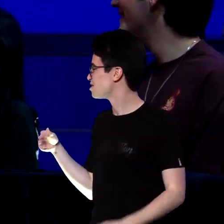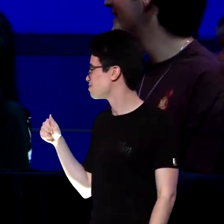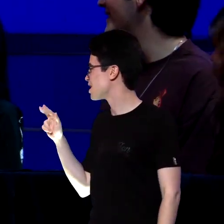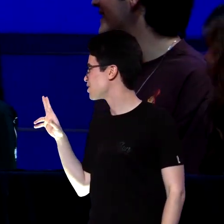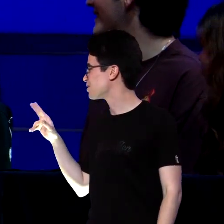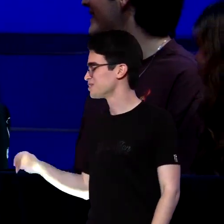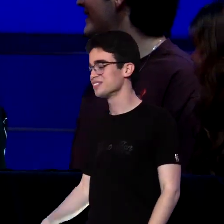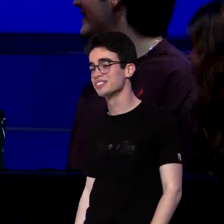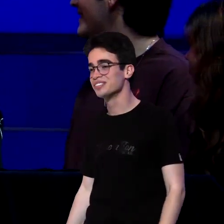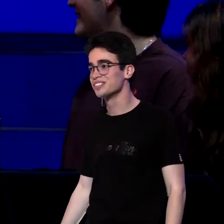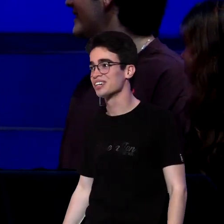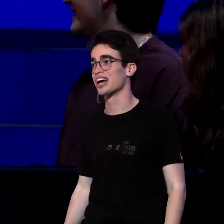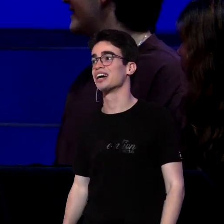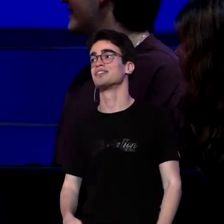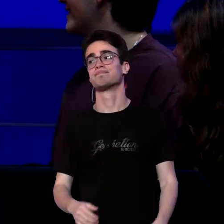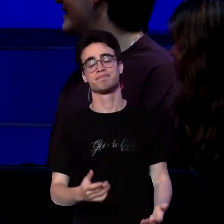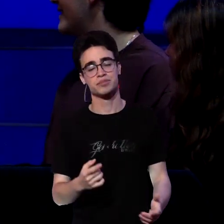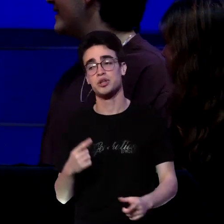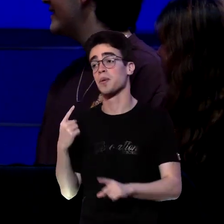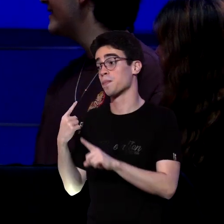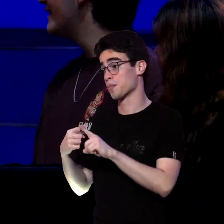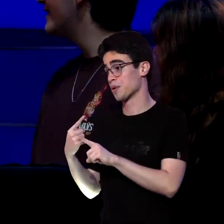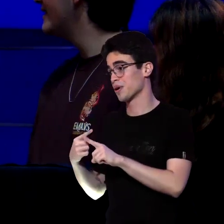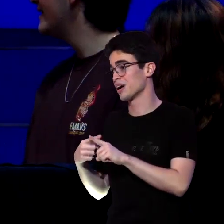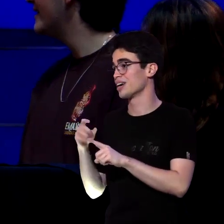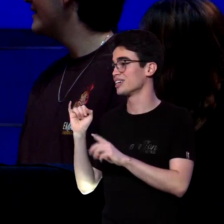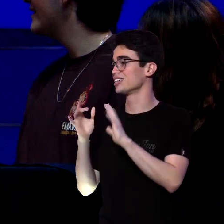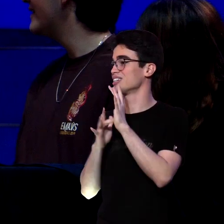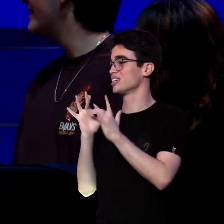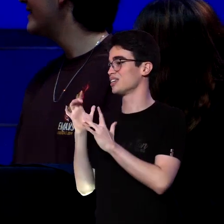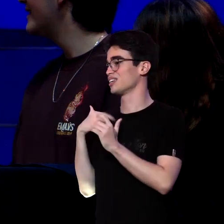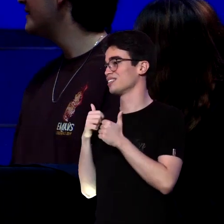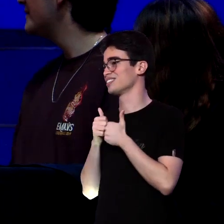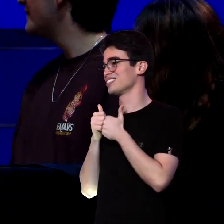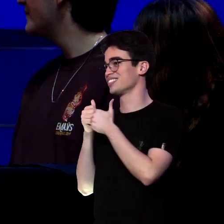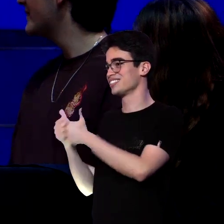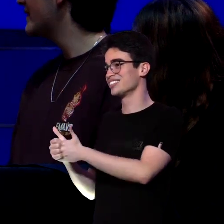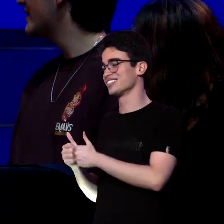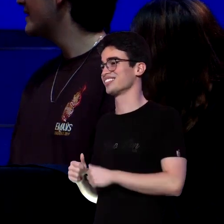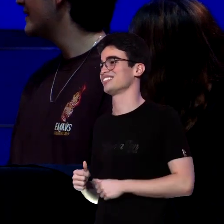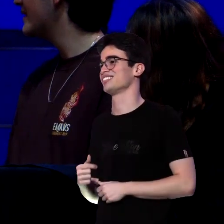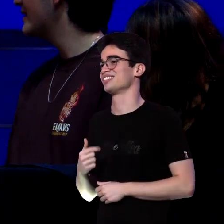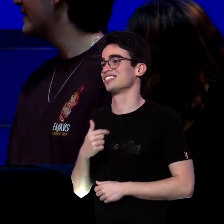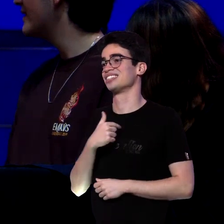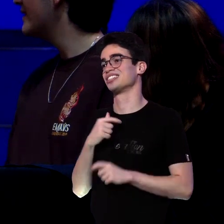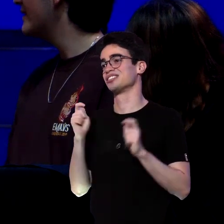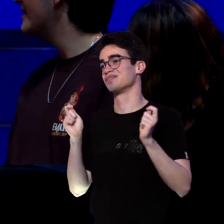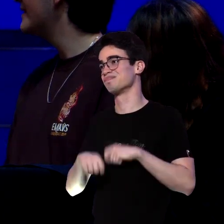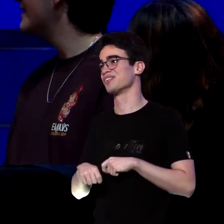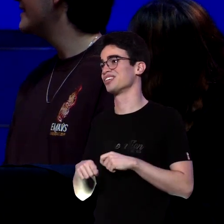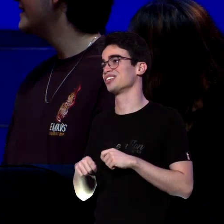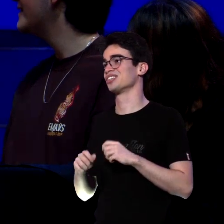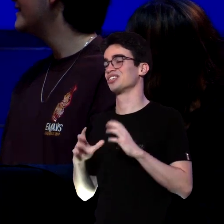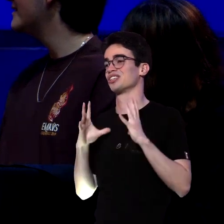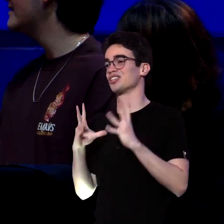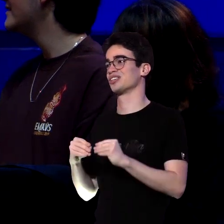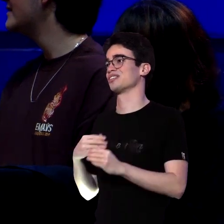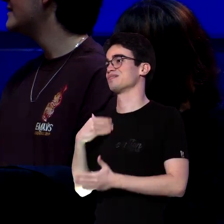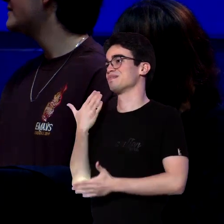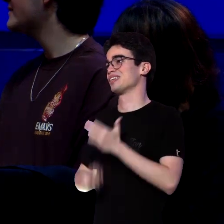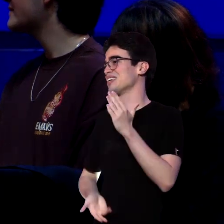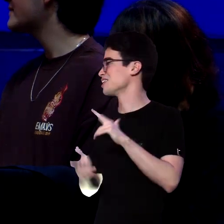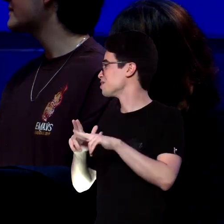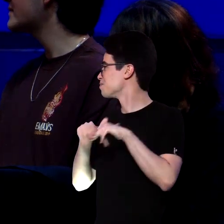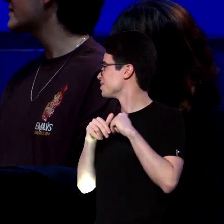Manu. Porque quando você escolhe seguir Cristo, você está sujeito a perder tudo por causa do Evangelho,